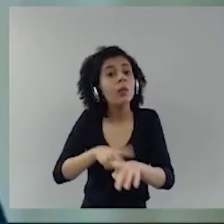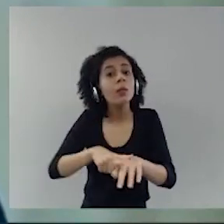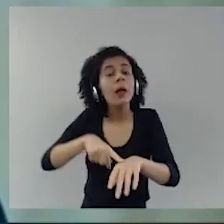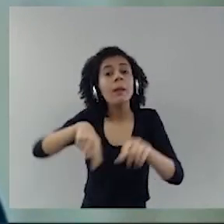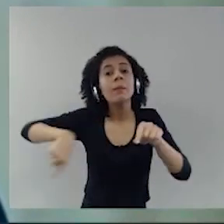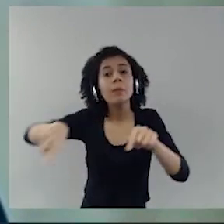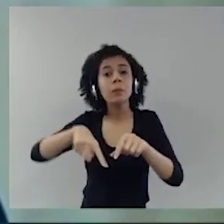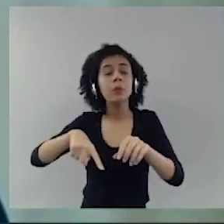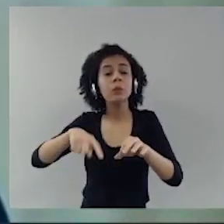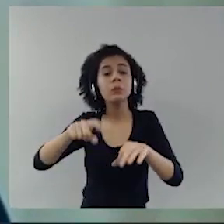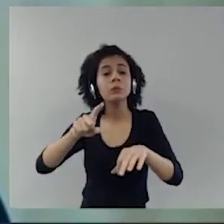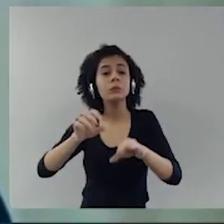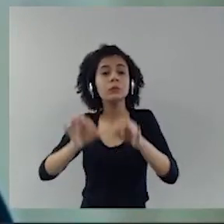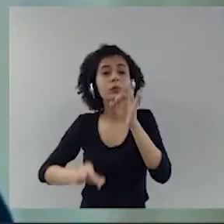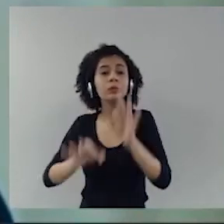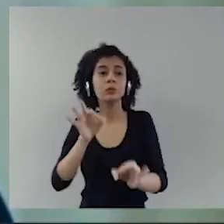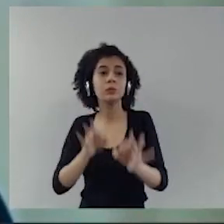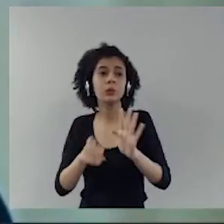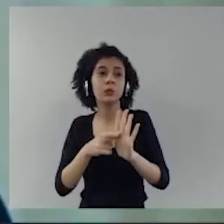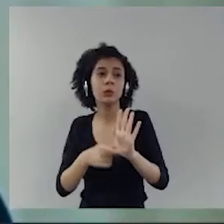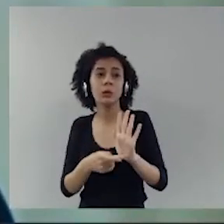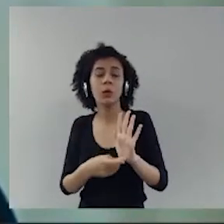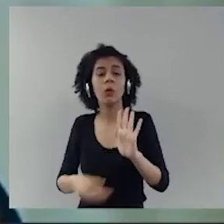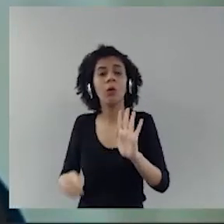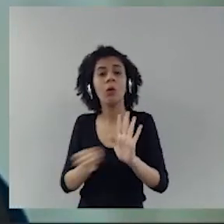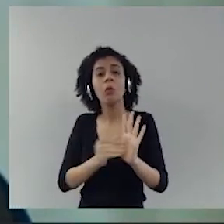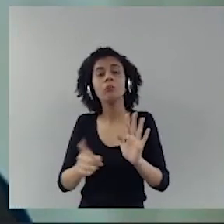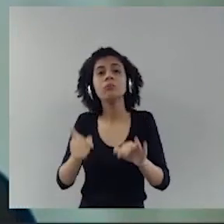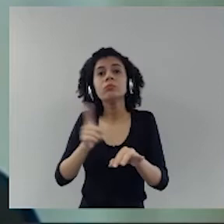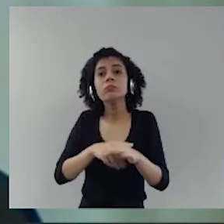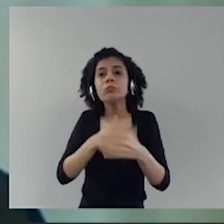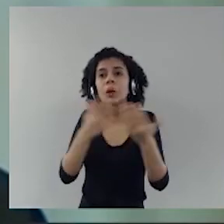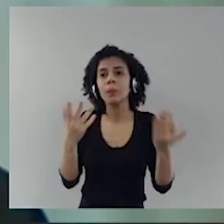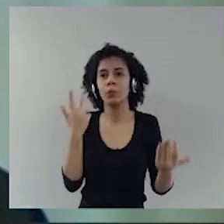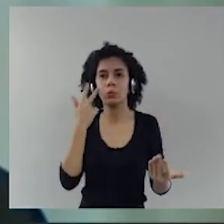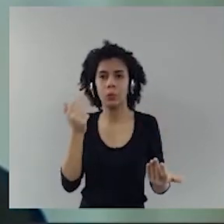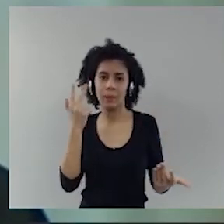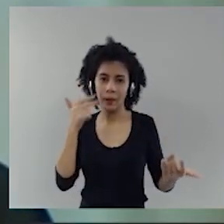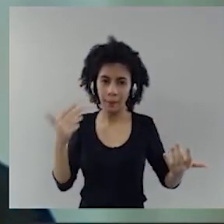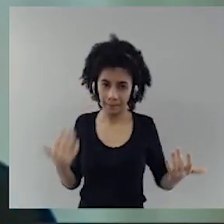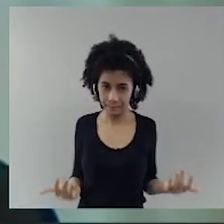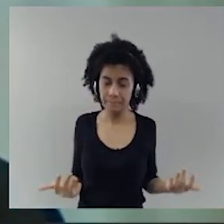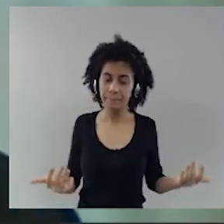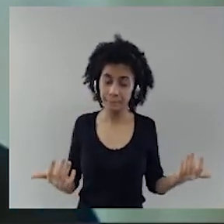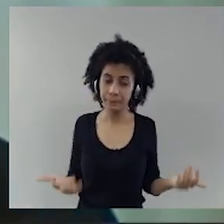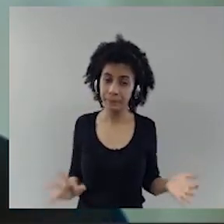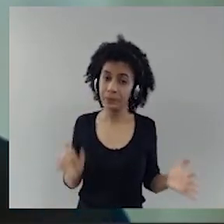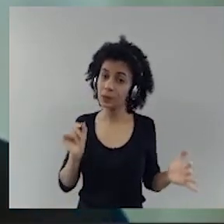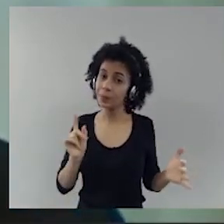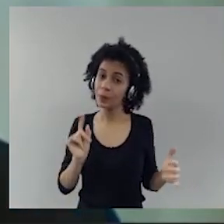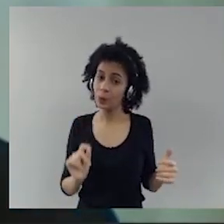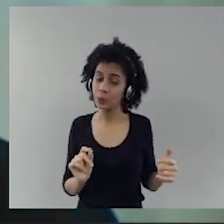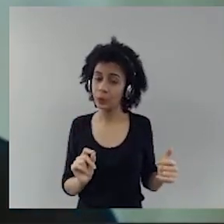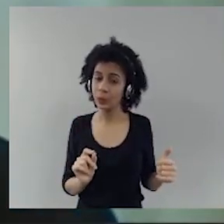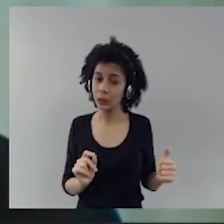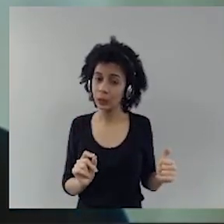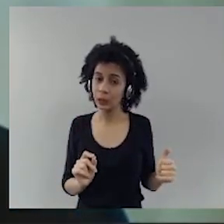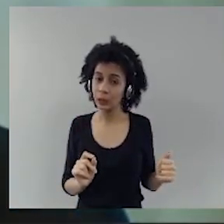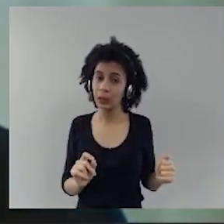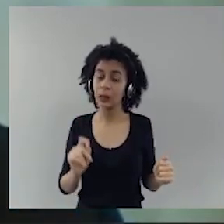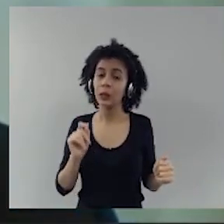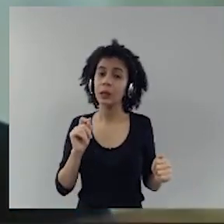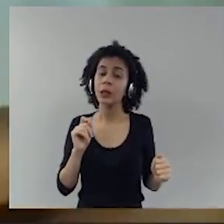daquele regime jurídico aplicável a um cenário de normalidade para objetos